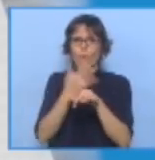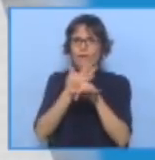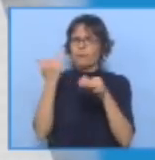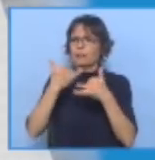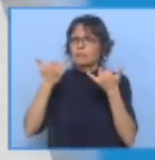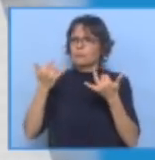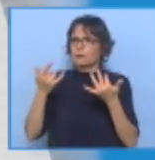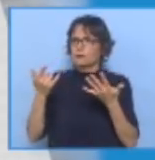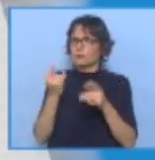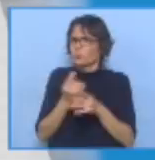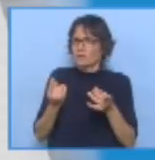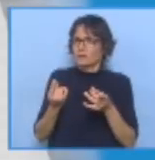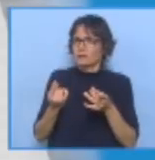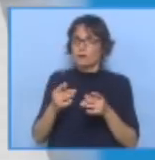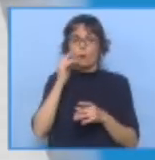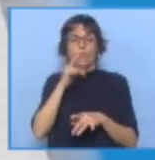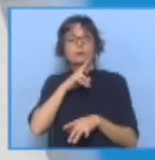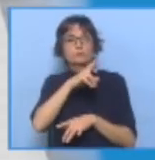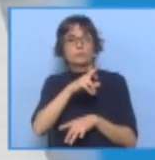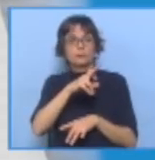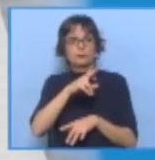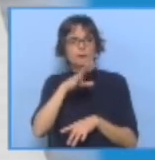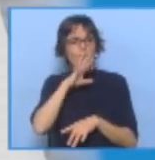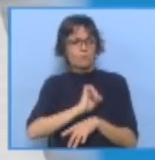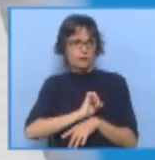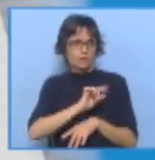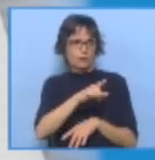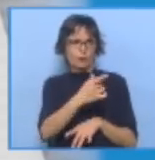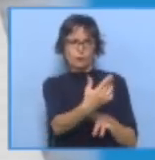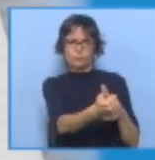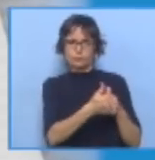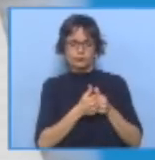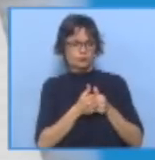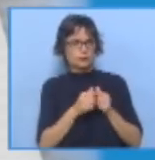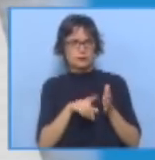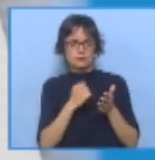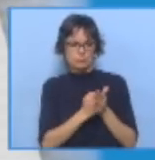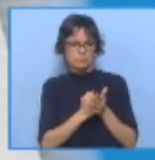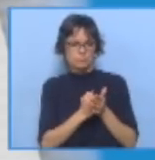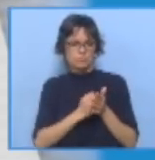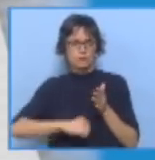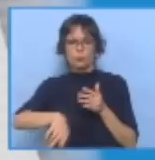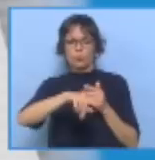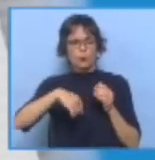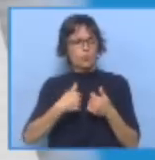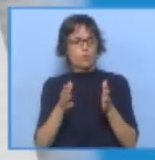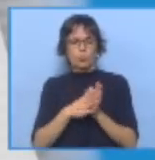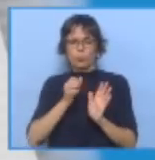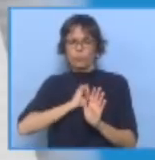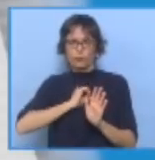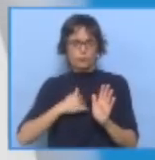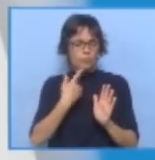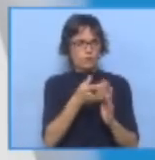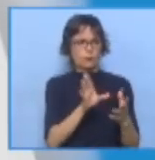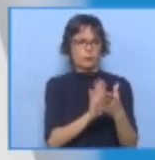Disse-lhe o pai: filho, tu estás sempre comigo e tudo o que é meu é teu. Mas tínhamos de fazer uma festa e